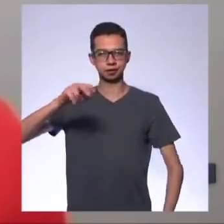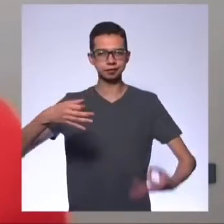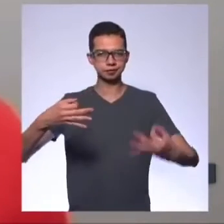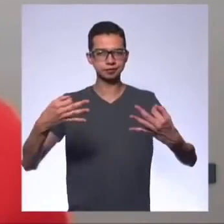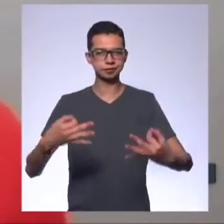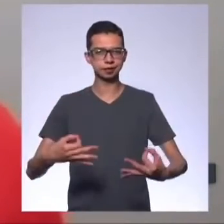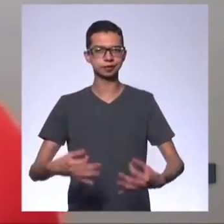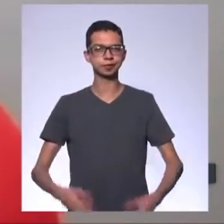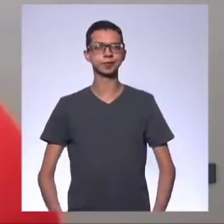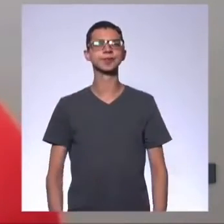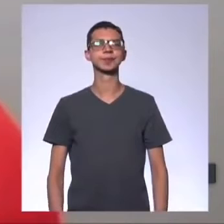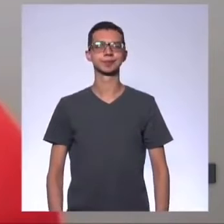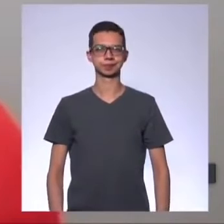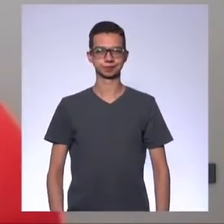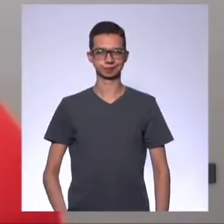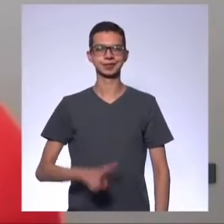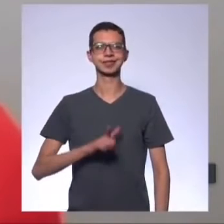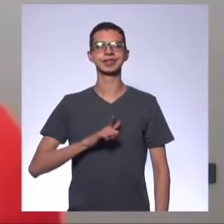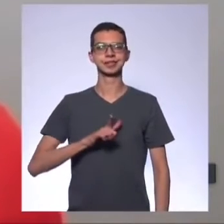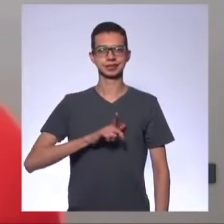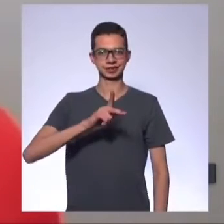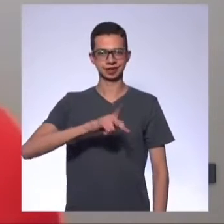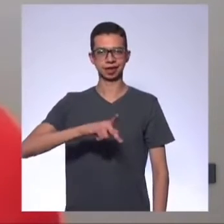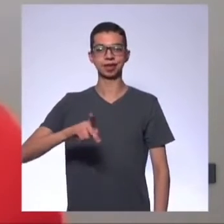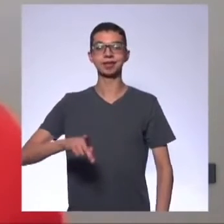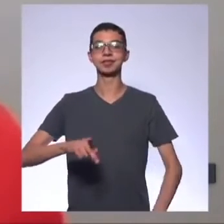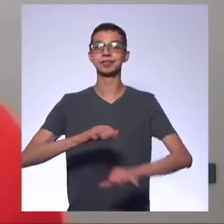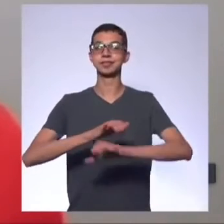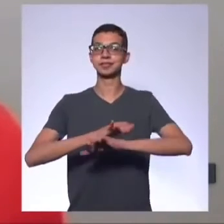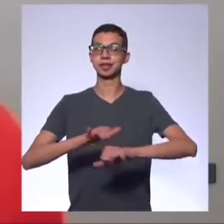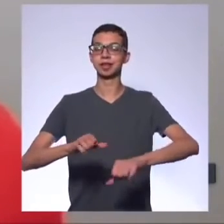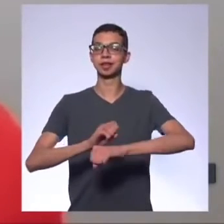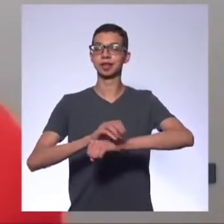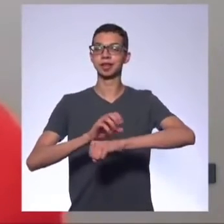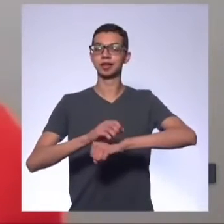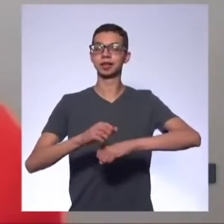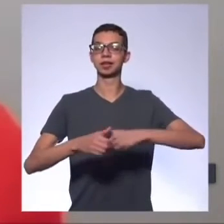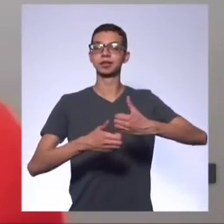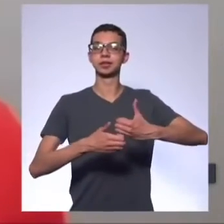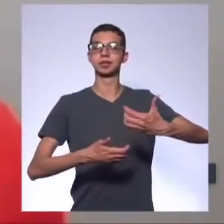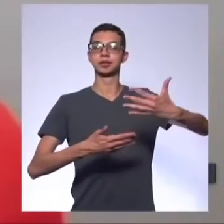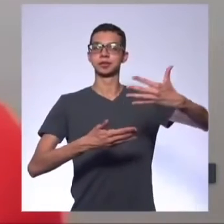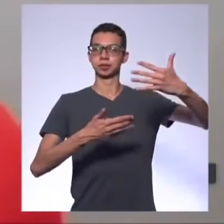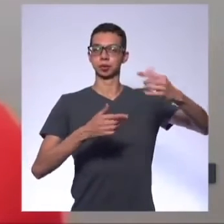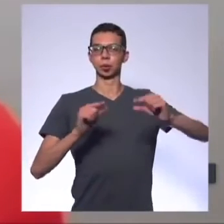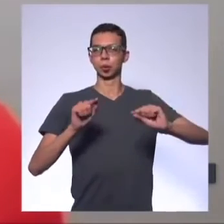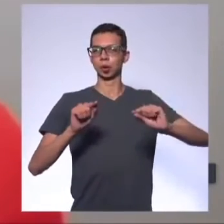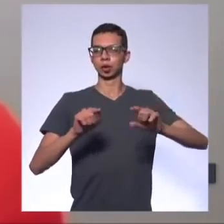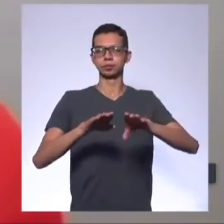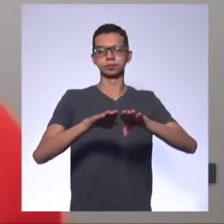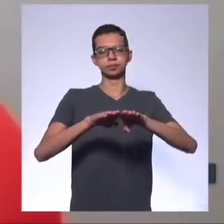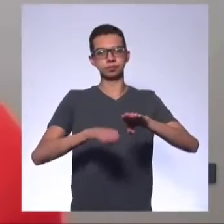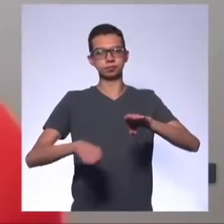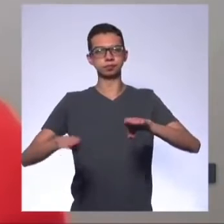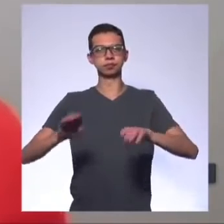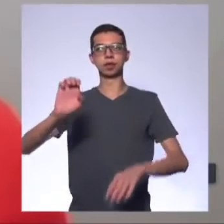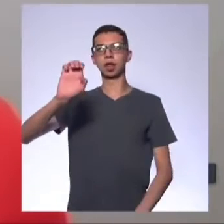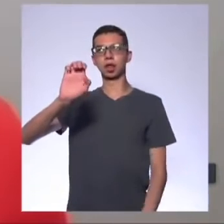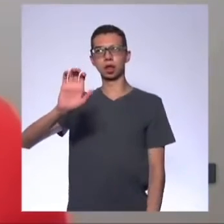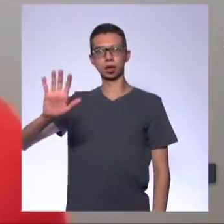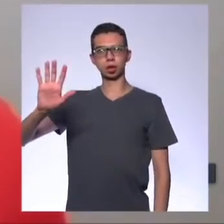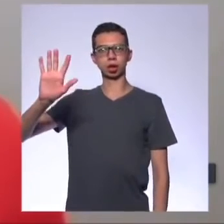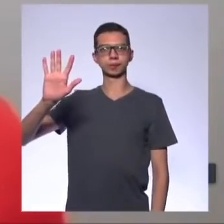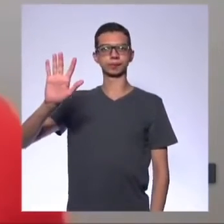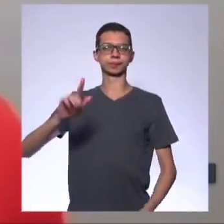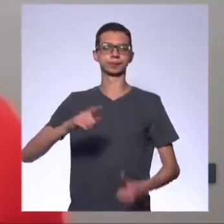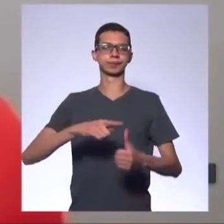Nós temos aqui, os nossos professores estão registrando, né, que existe uma desigualdade entre o consumo da Europa,